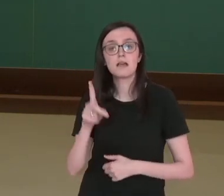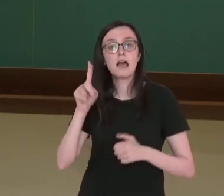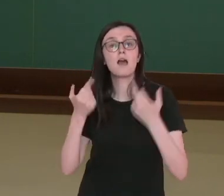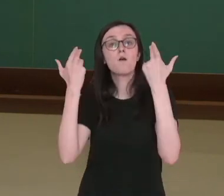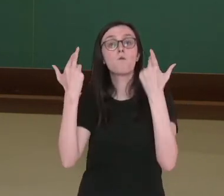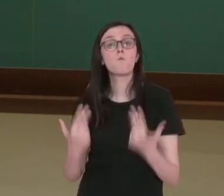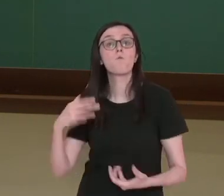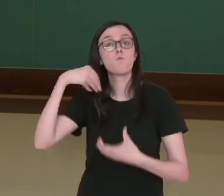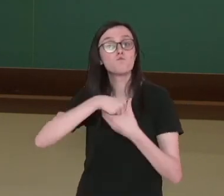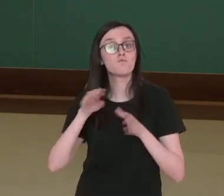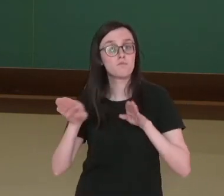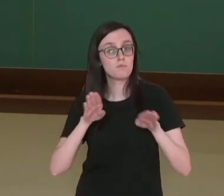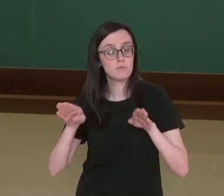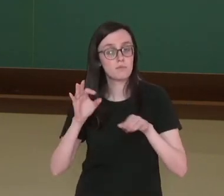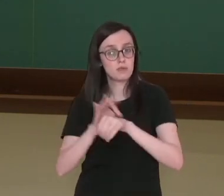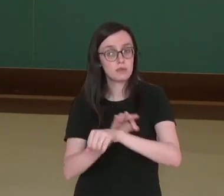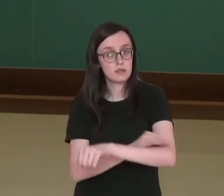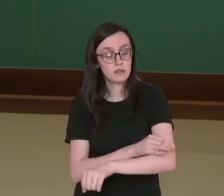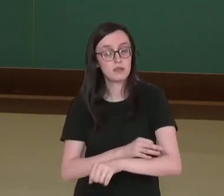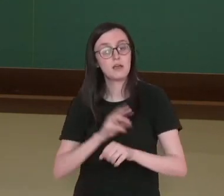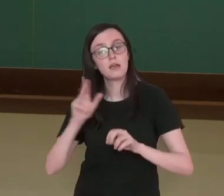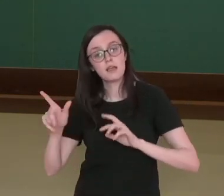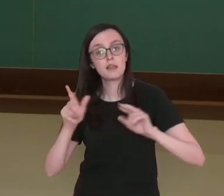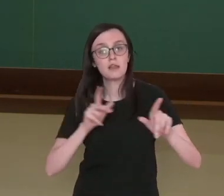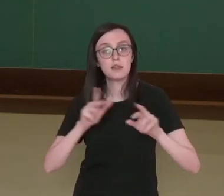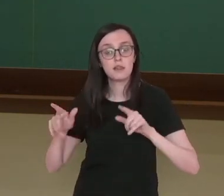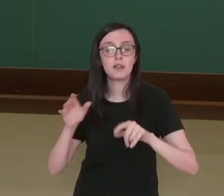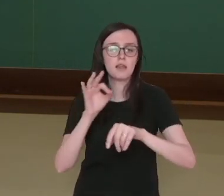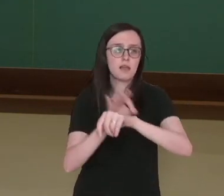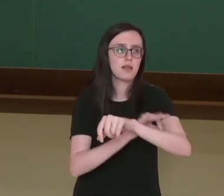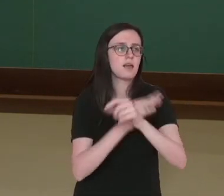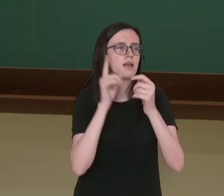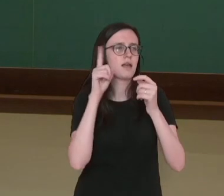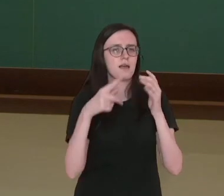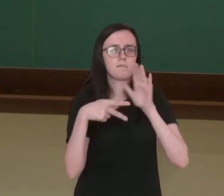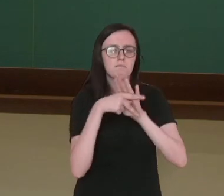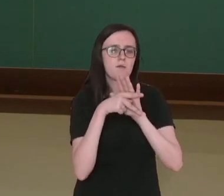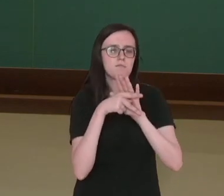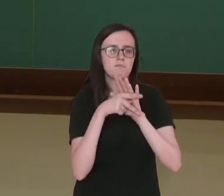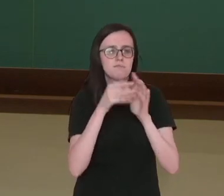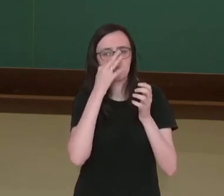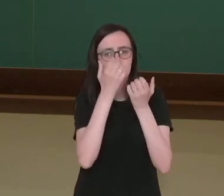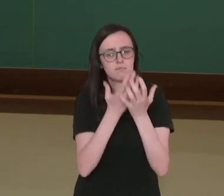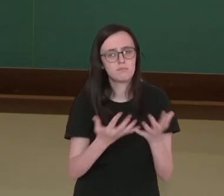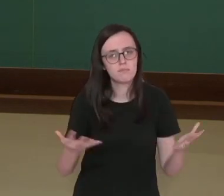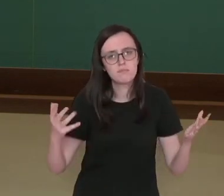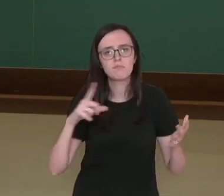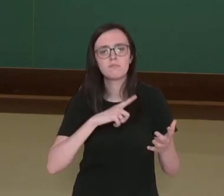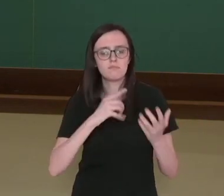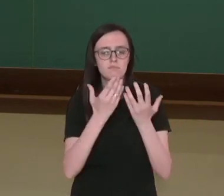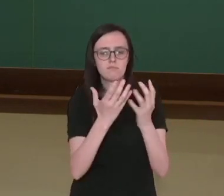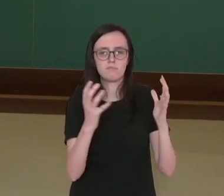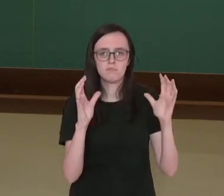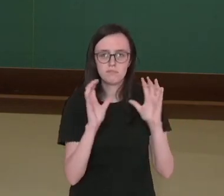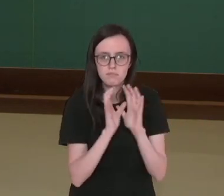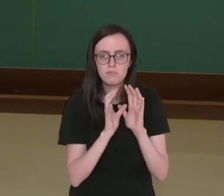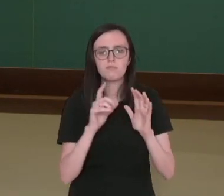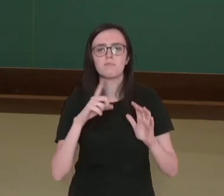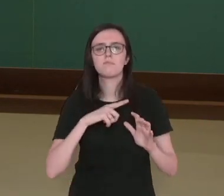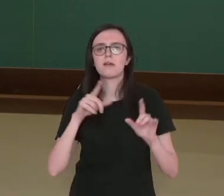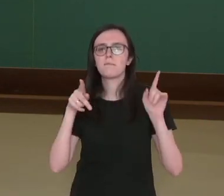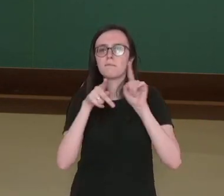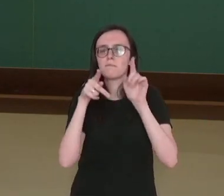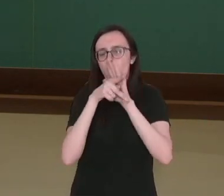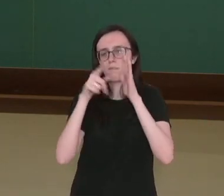estruturas que tem dentro da célula. De diferente, a célula vegetal tem parede celular,